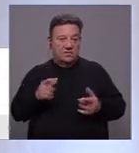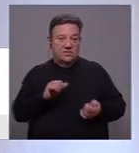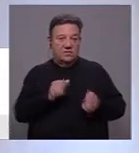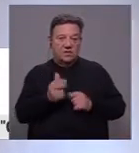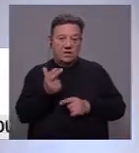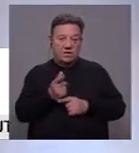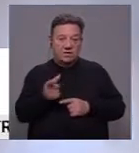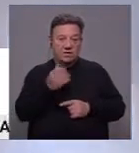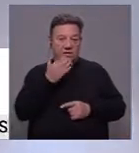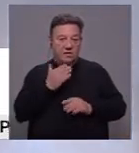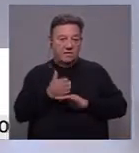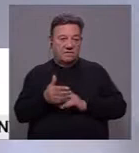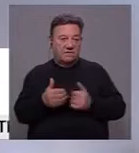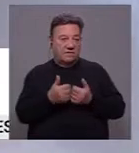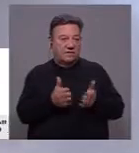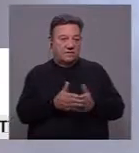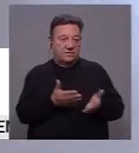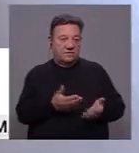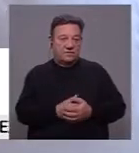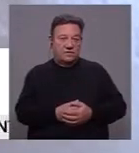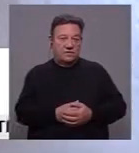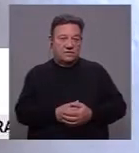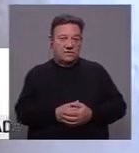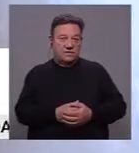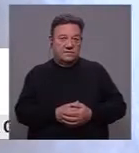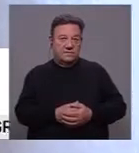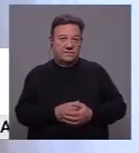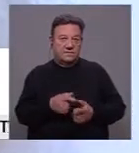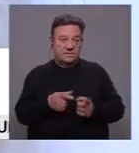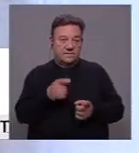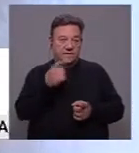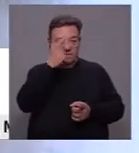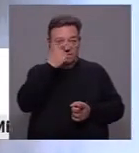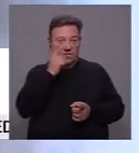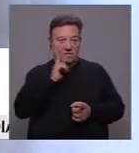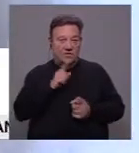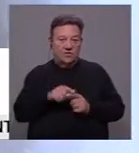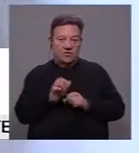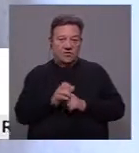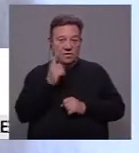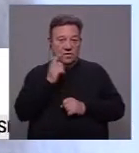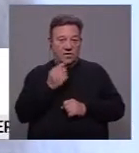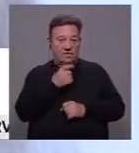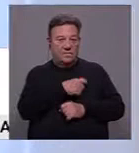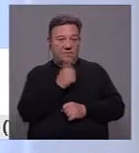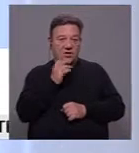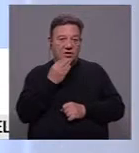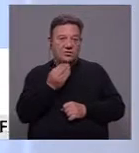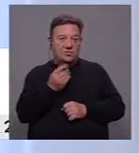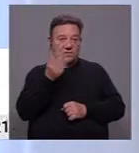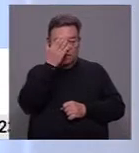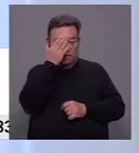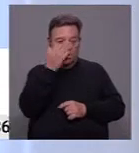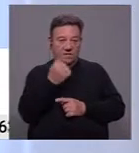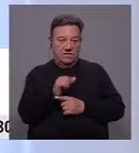a arte acessível a todos. Nesta figura feminina, o escultor representa uma jovem com a cabeça